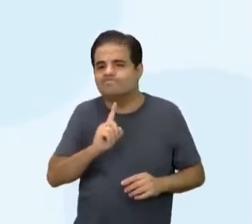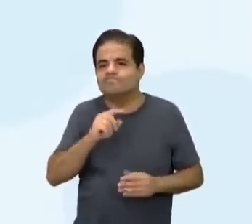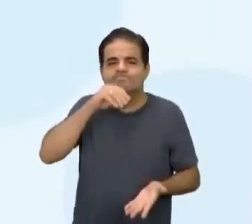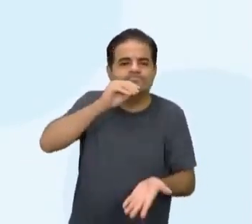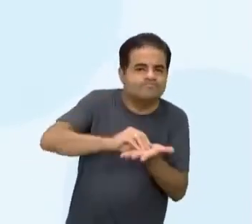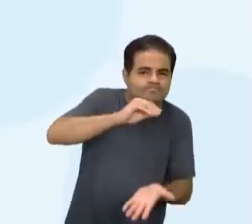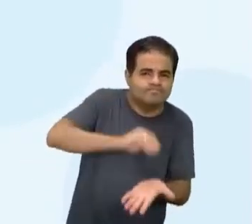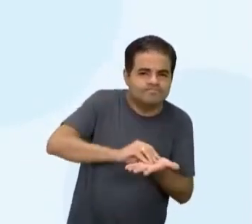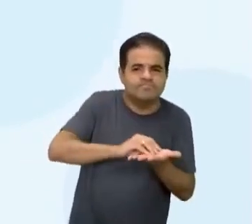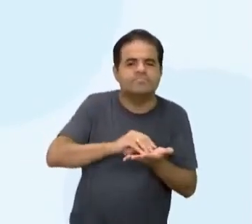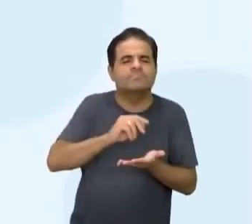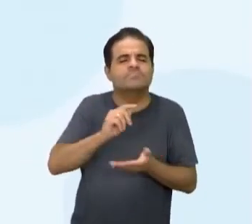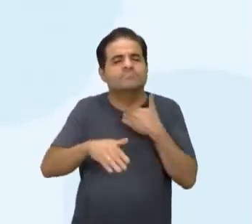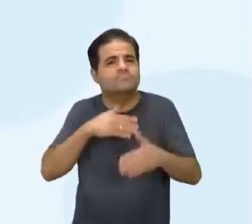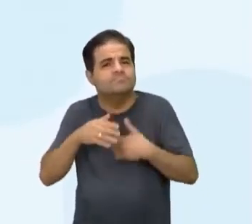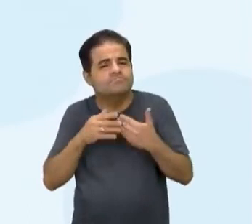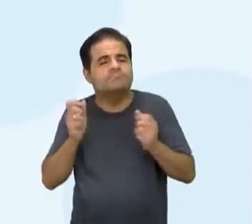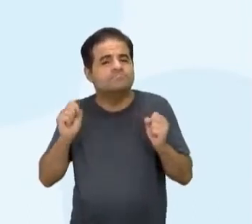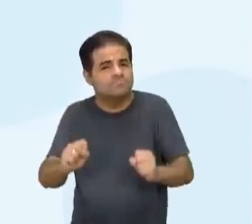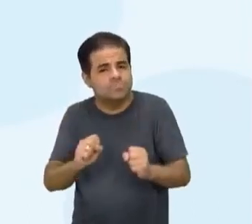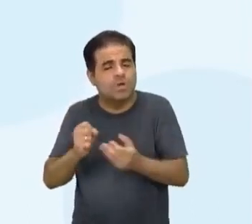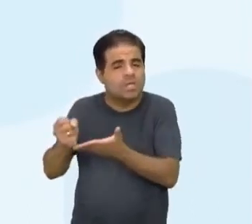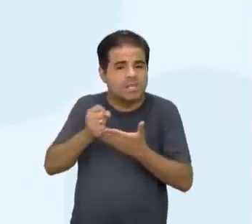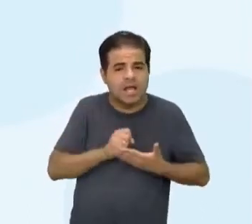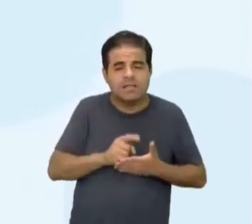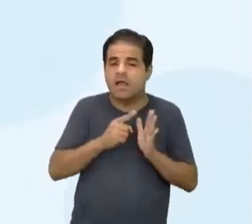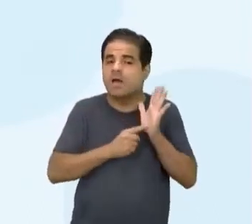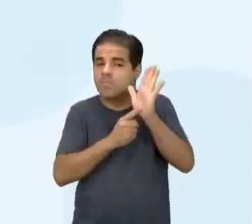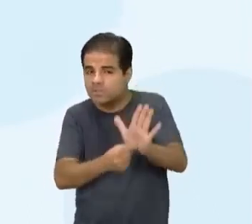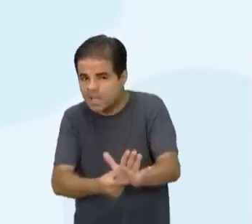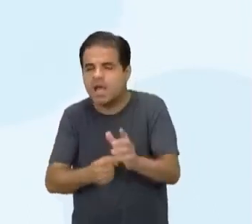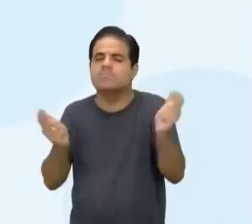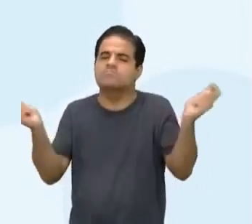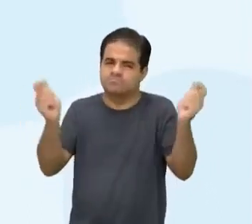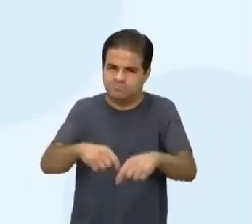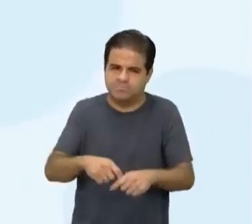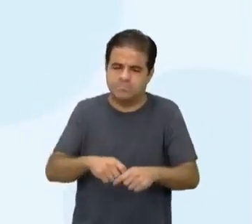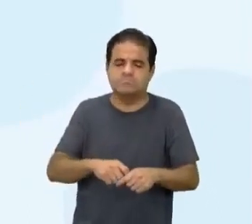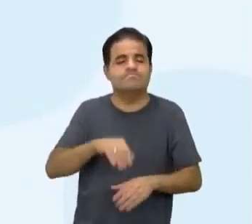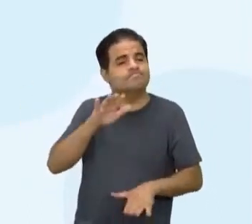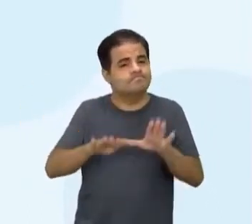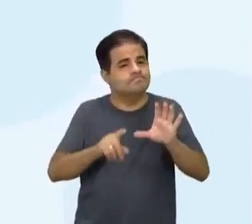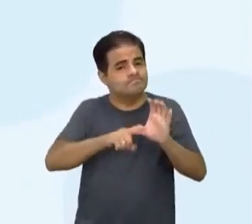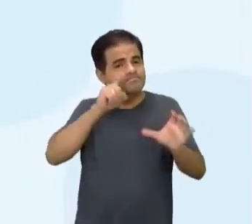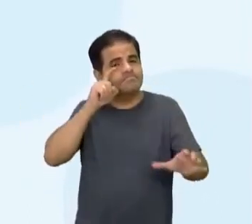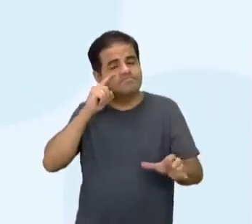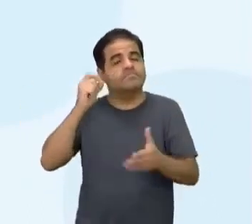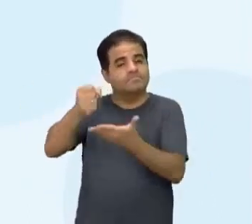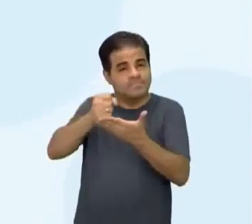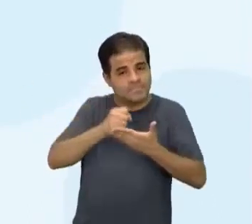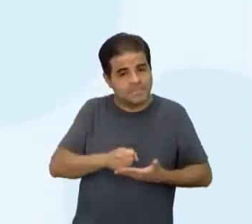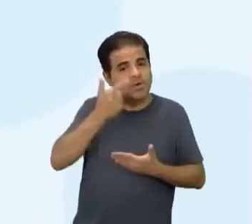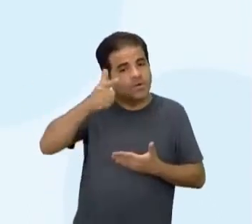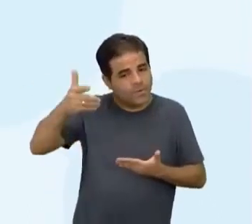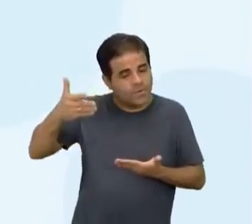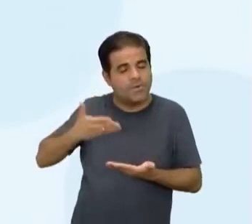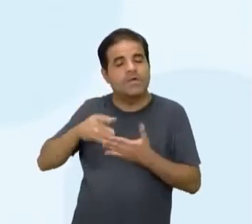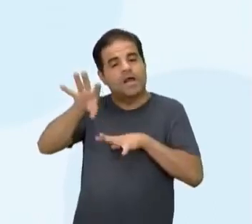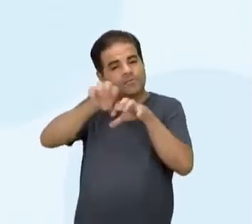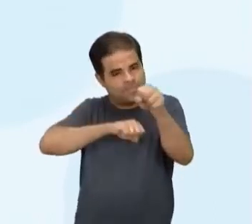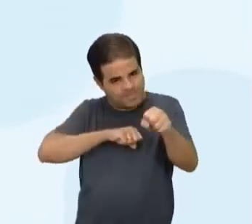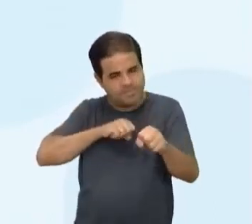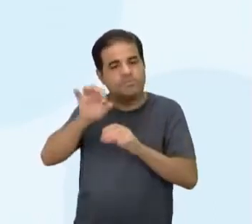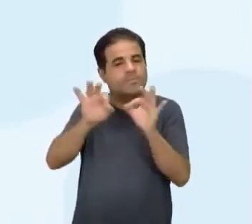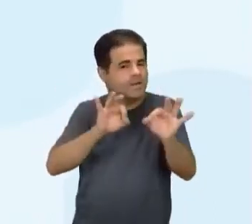o que vocês gostariam, né, que a gente abordasse aí, que a gente pode, dependendo do assunto, trazer aí para as próximas formações